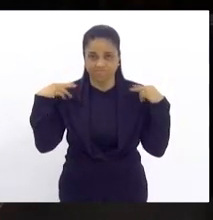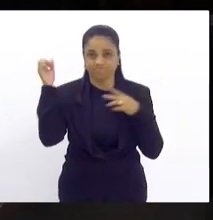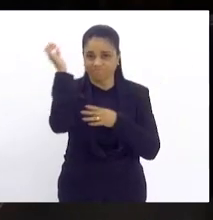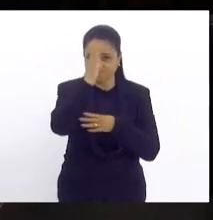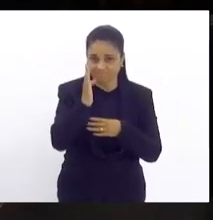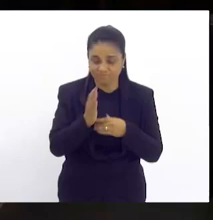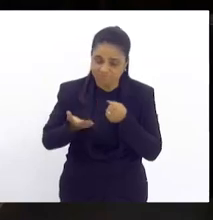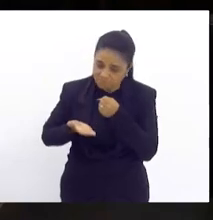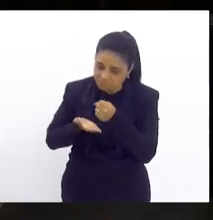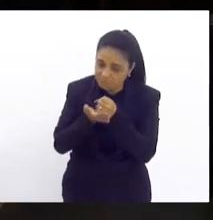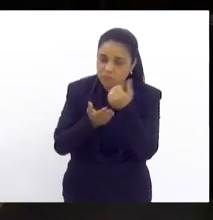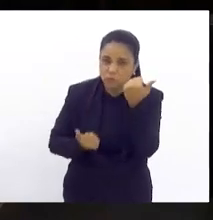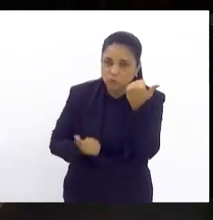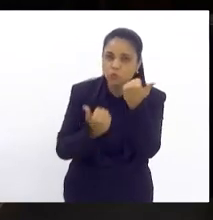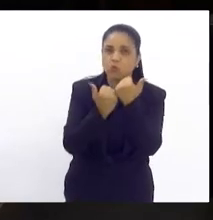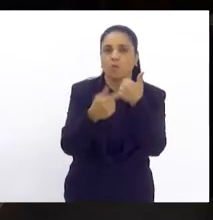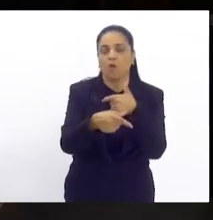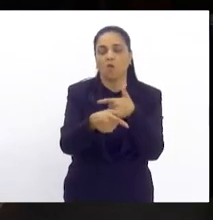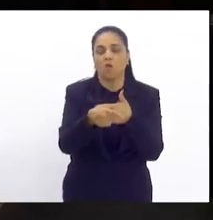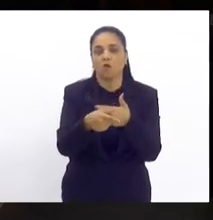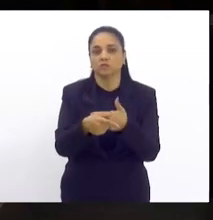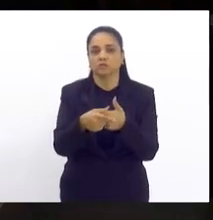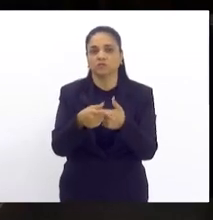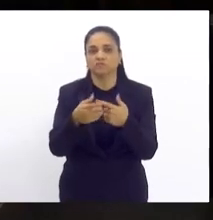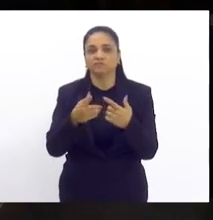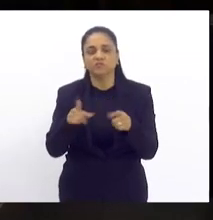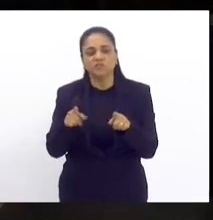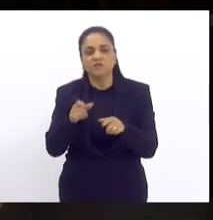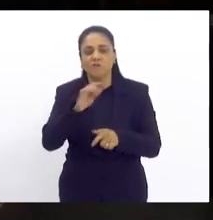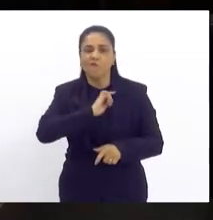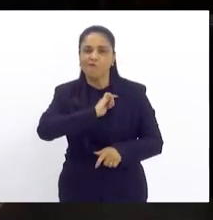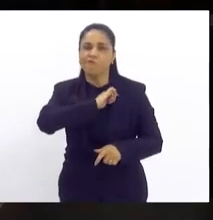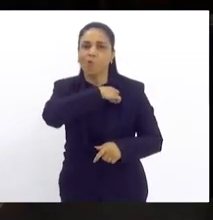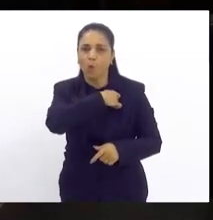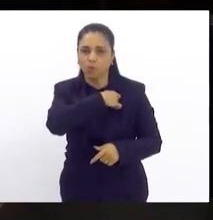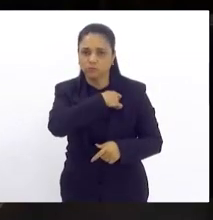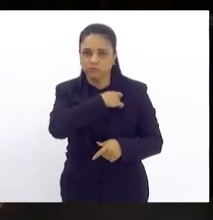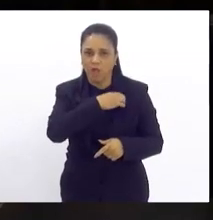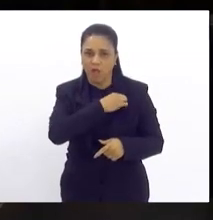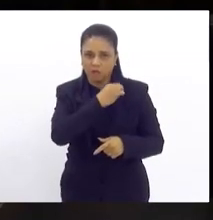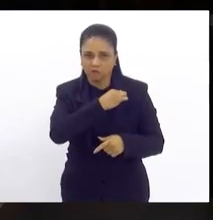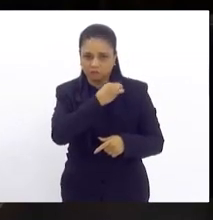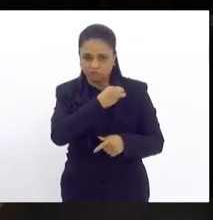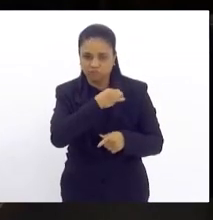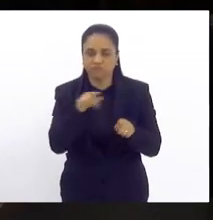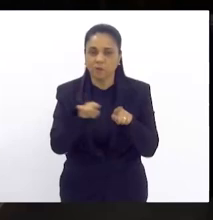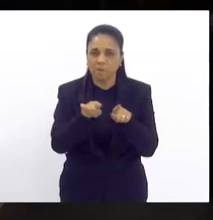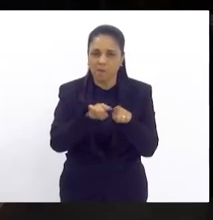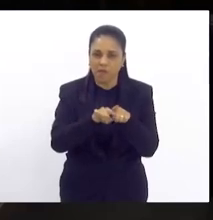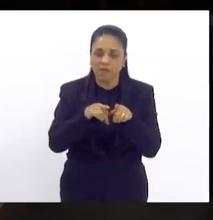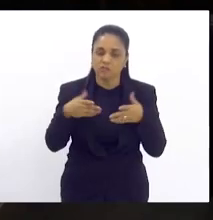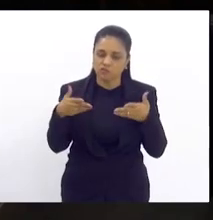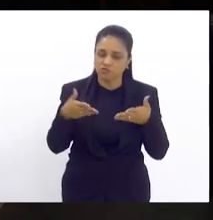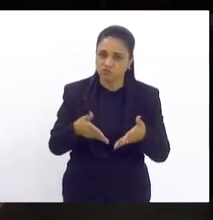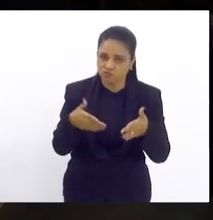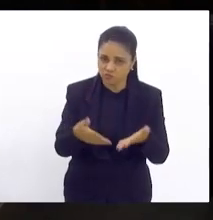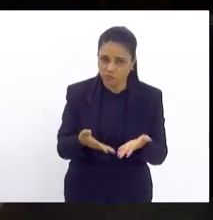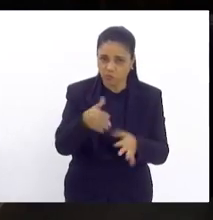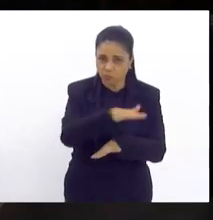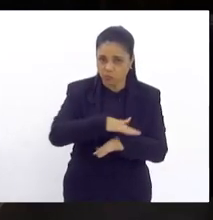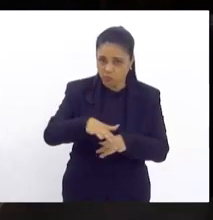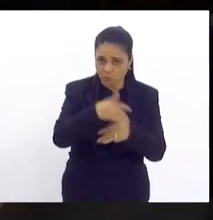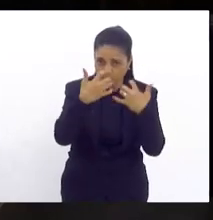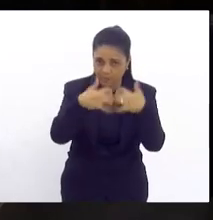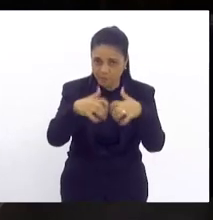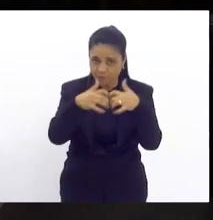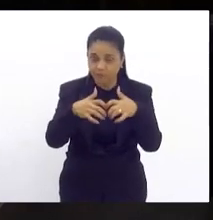serrana. Recebemos apoio também de voluntários que ali chegaram, bombeiros de outros estados e